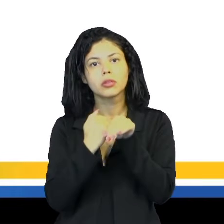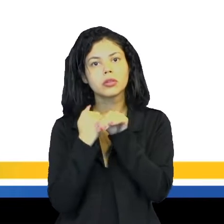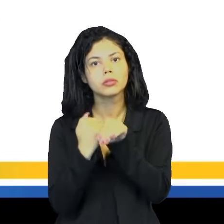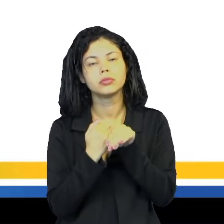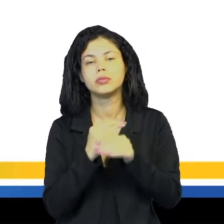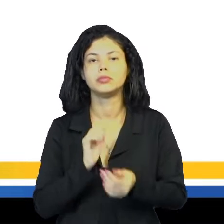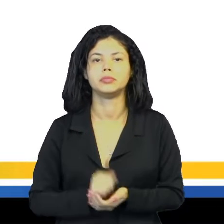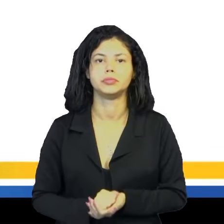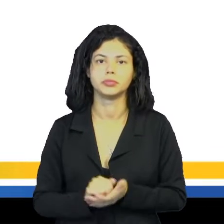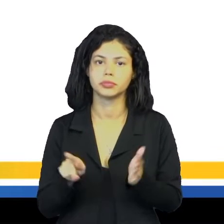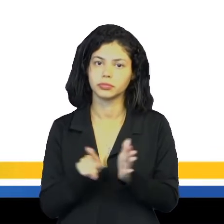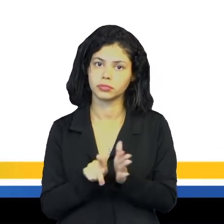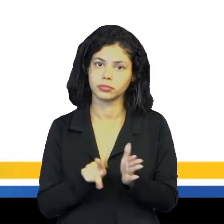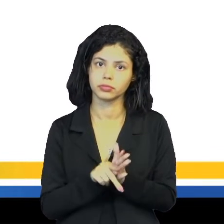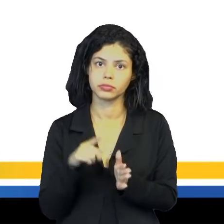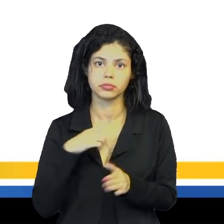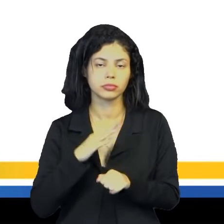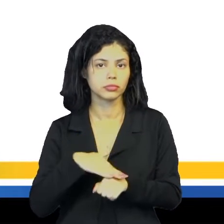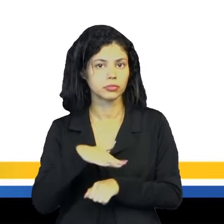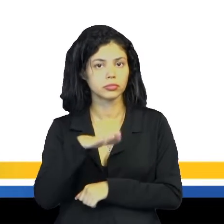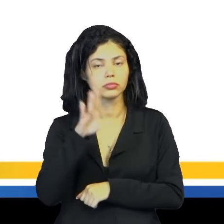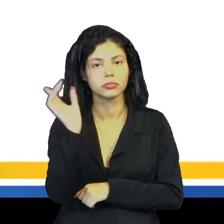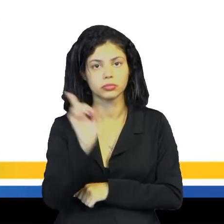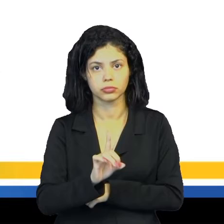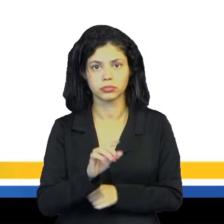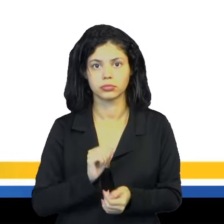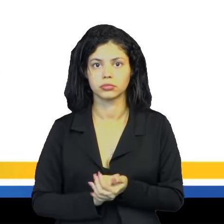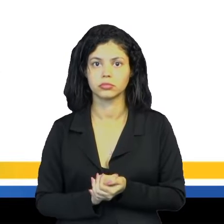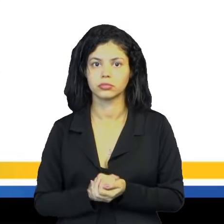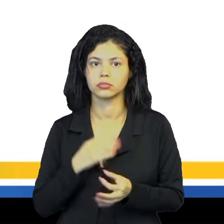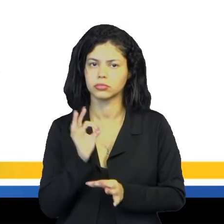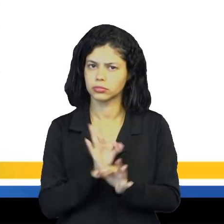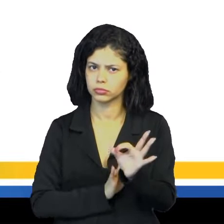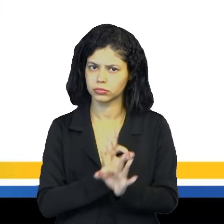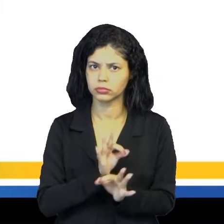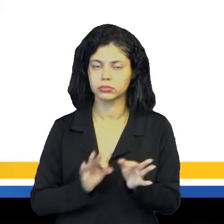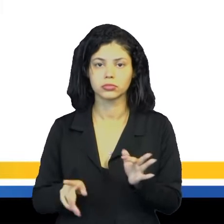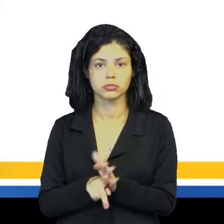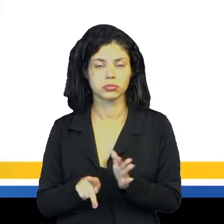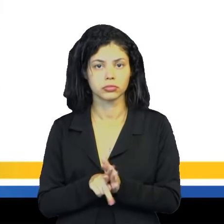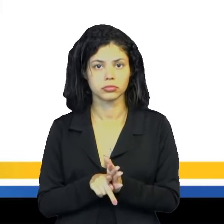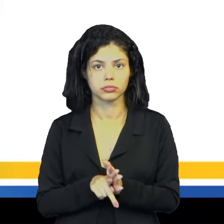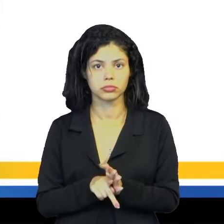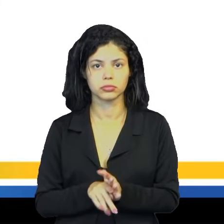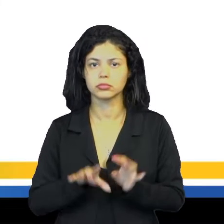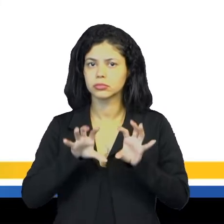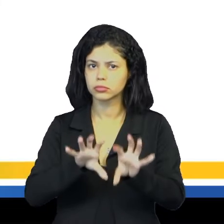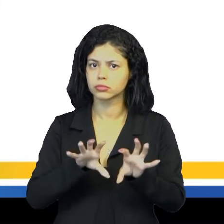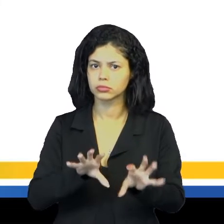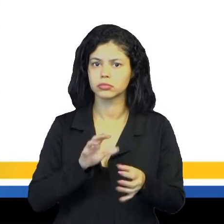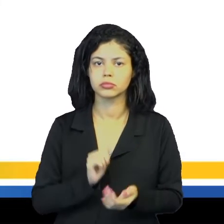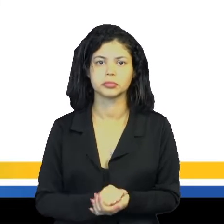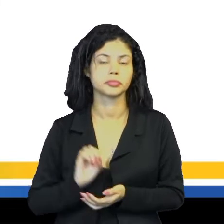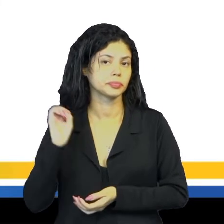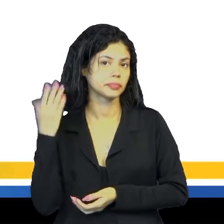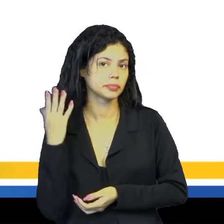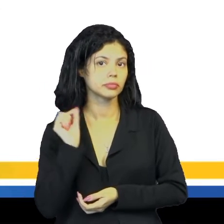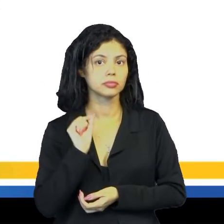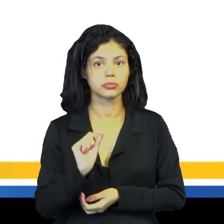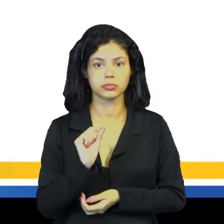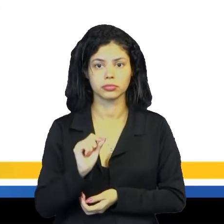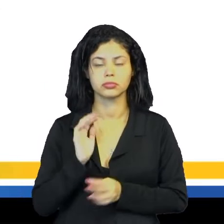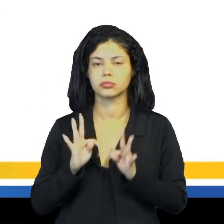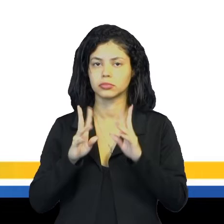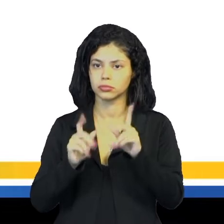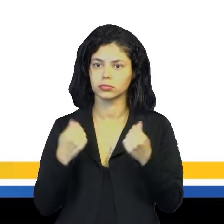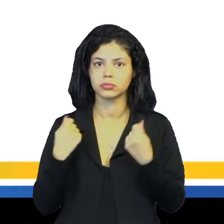Igualmente, os súditos deveriam ter mais direitos e serem tratados de forma igualitária. Com isso, queria-se afirmar que todos